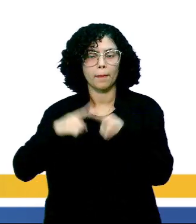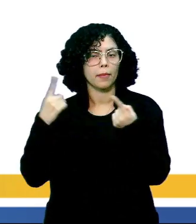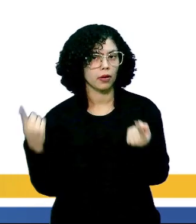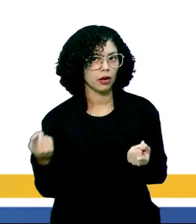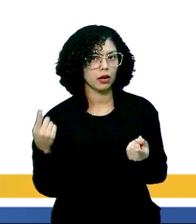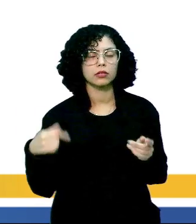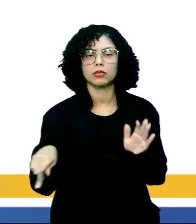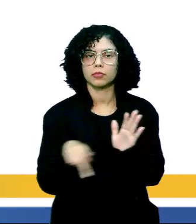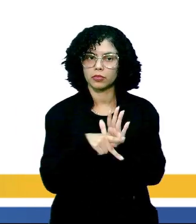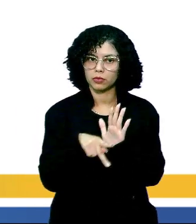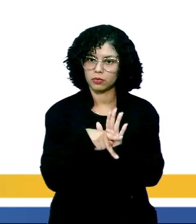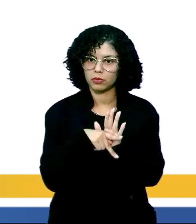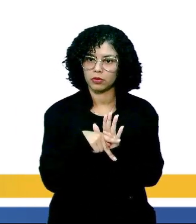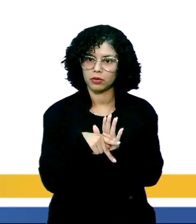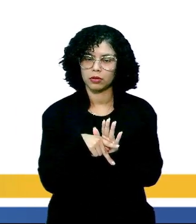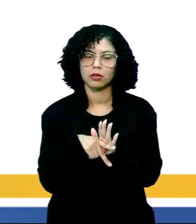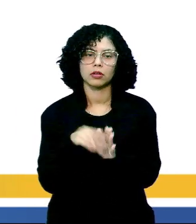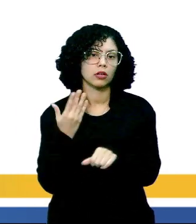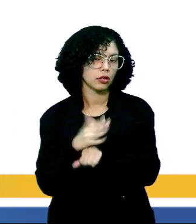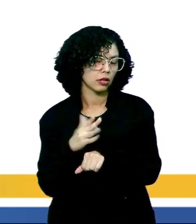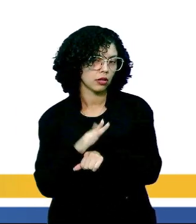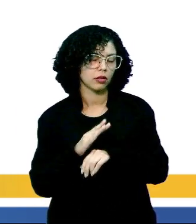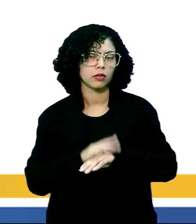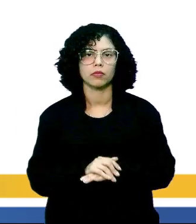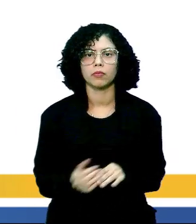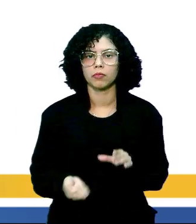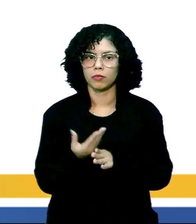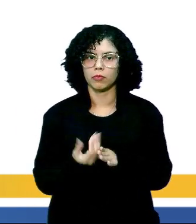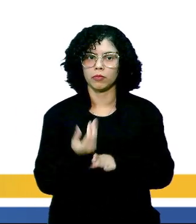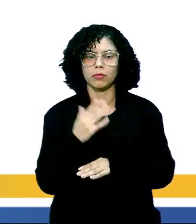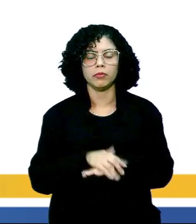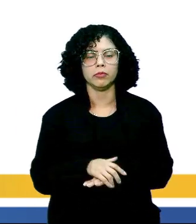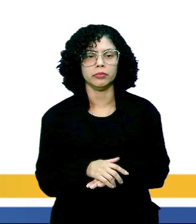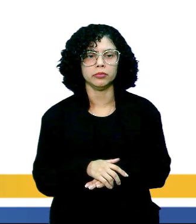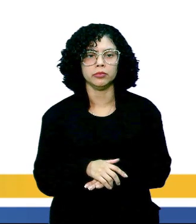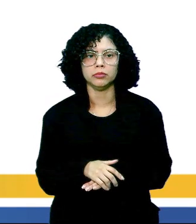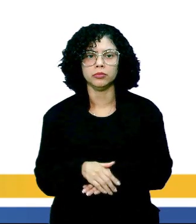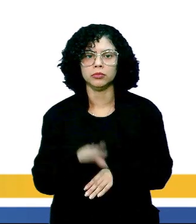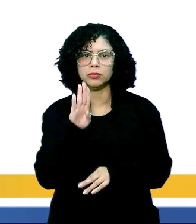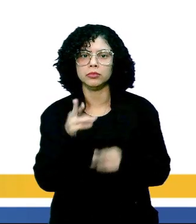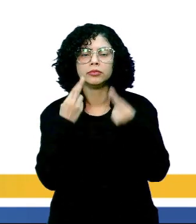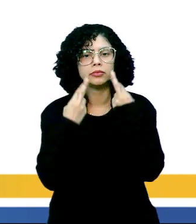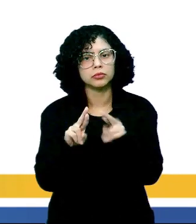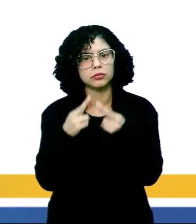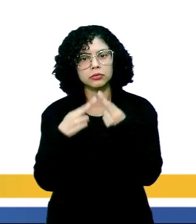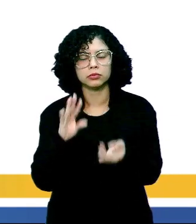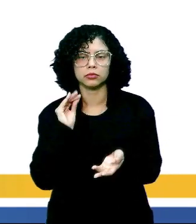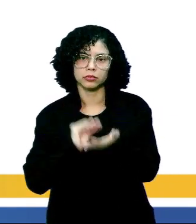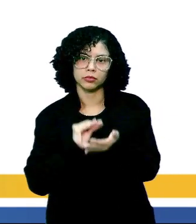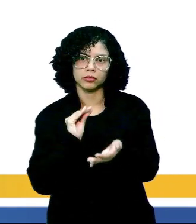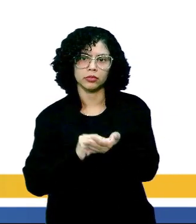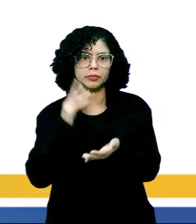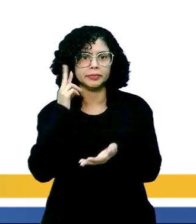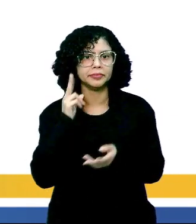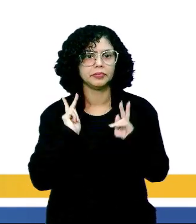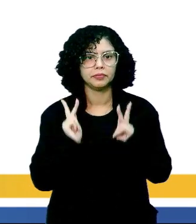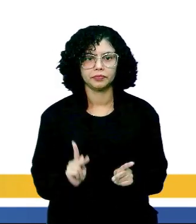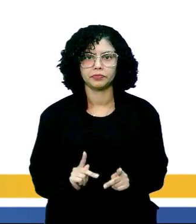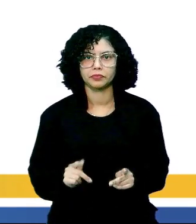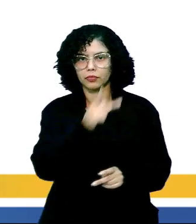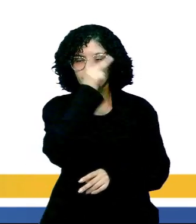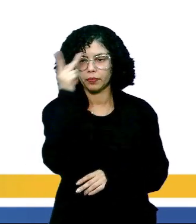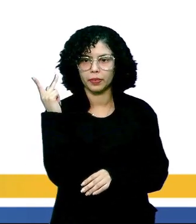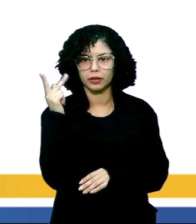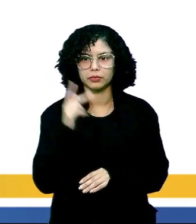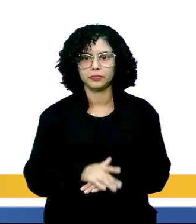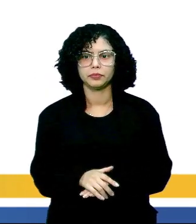é exatamente o que essa prática tem gerado, ok? Na letra B, nós temos reclamações sobre a falta